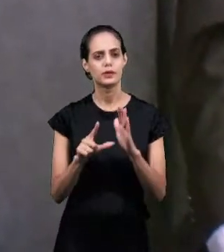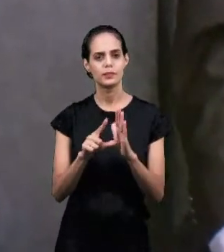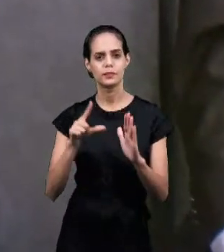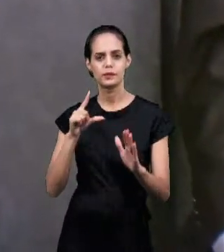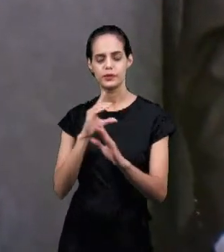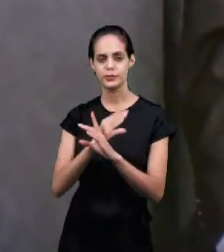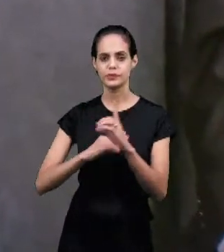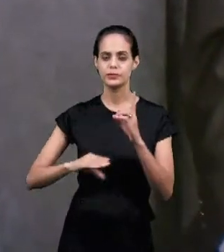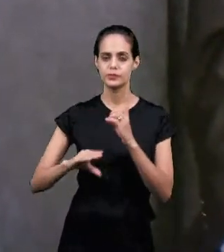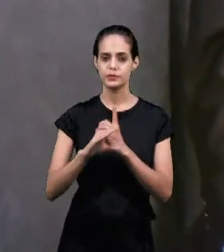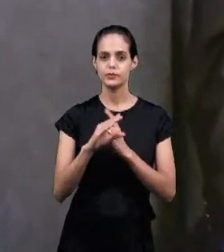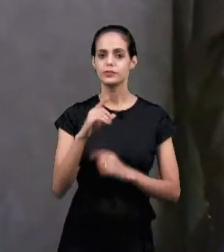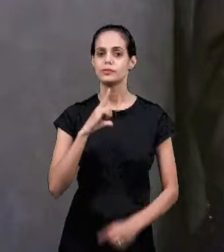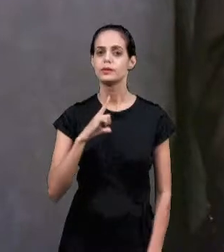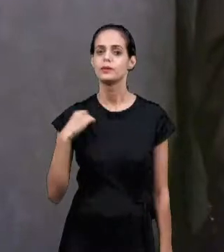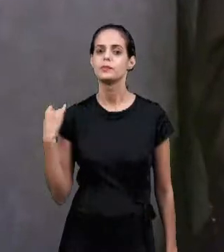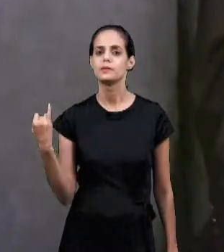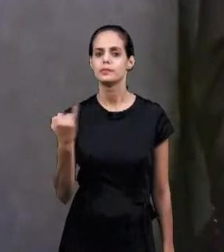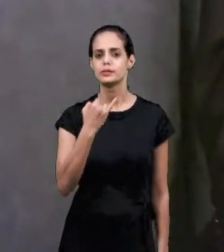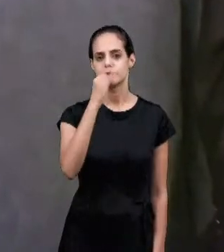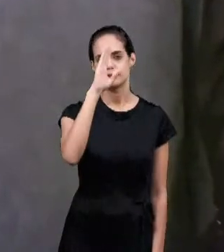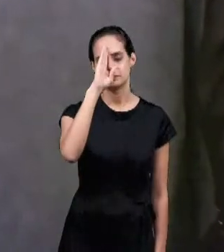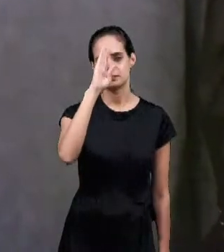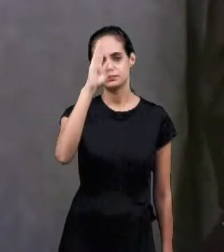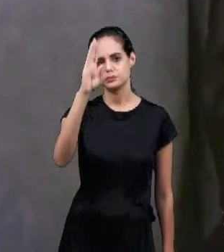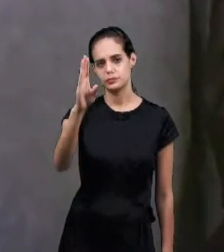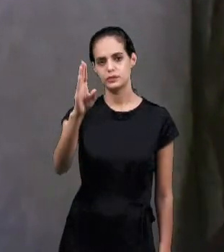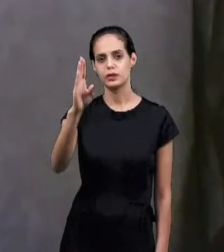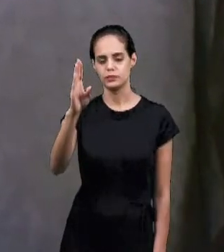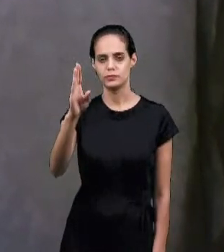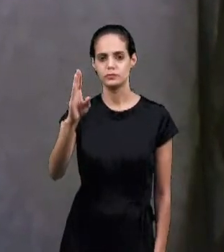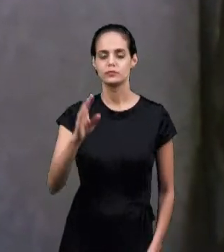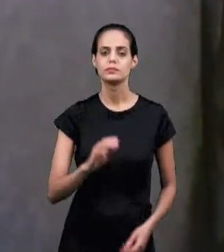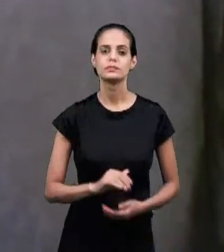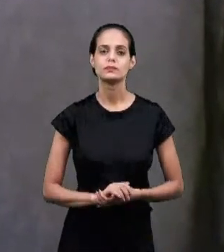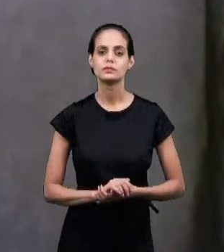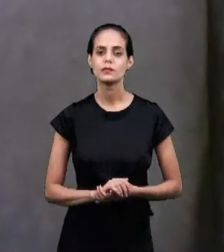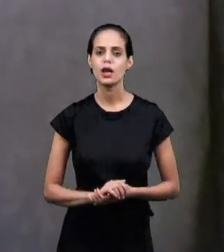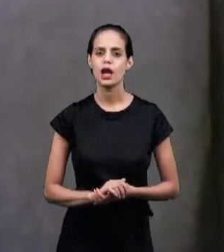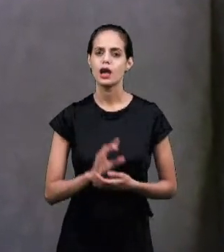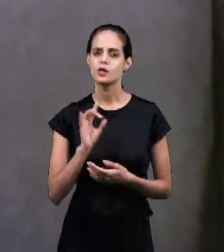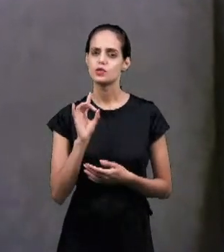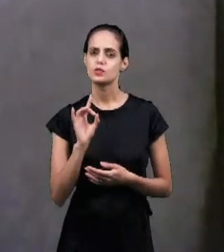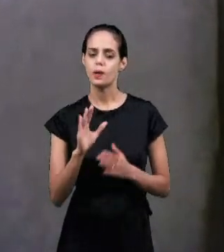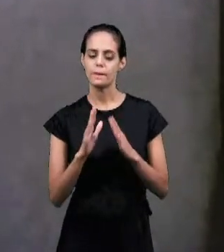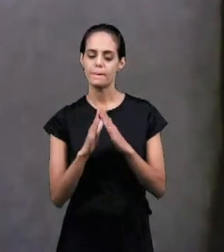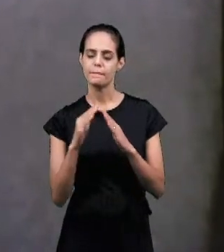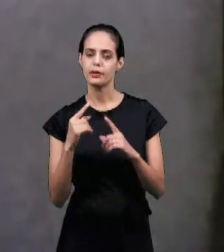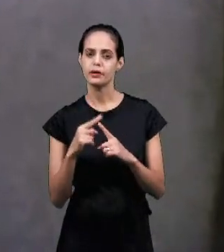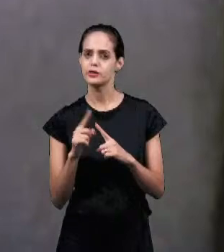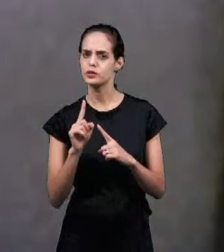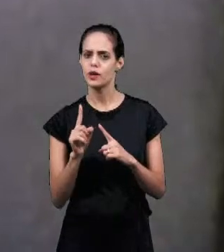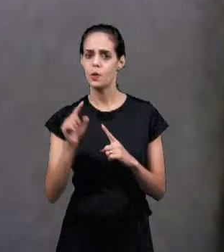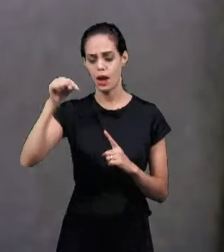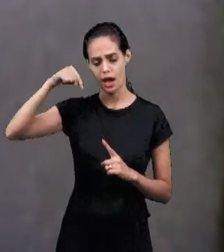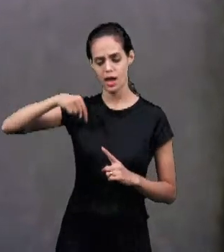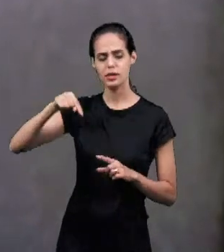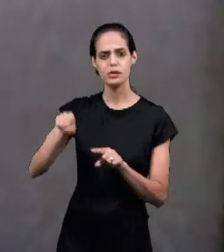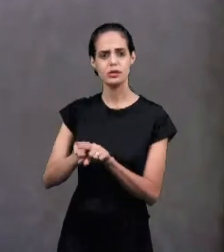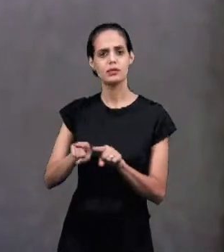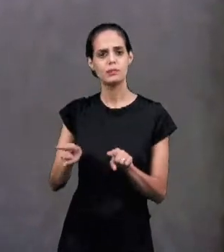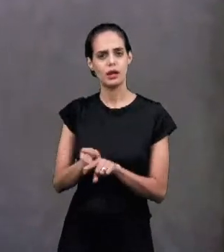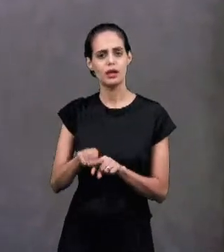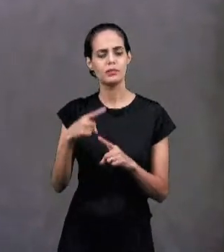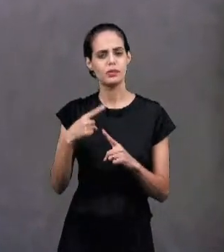uma importância fundamental, não só na igreja, como aqui também. É o momento que